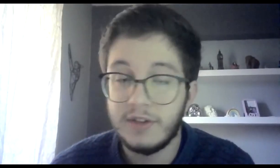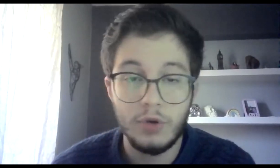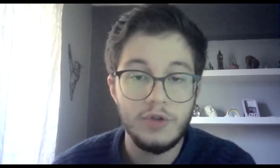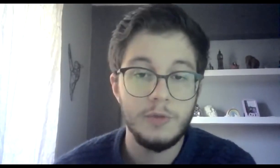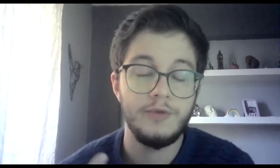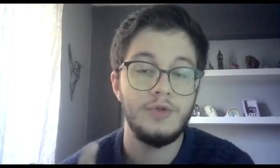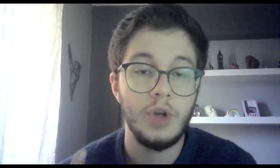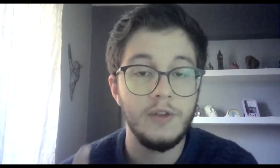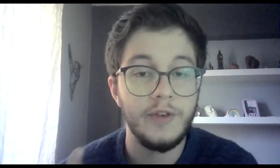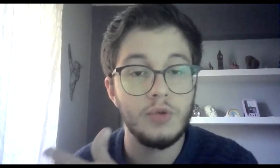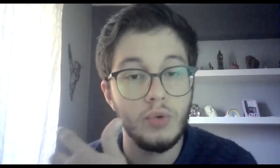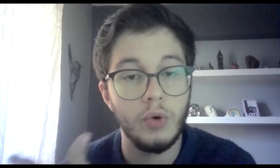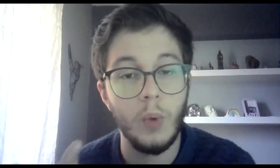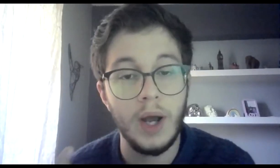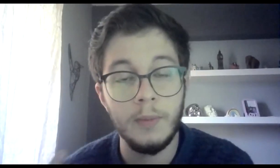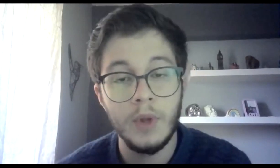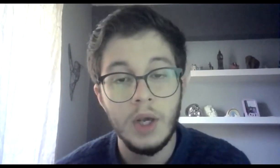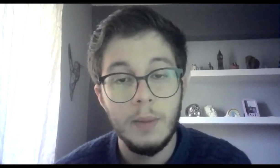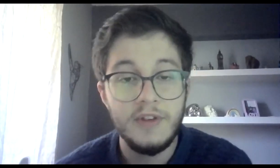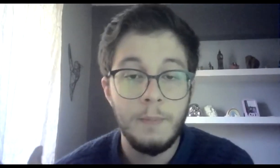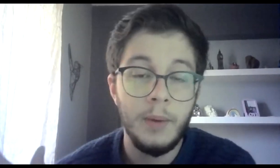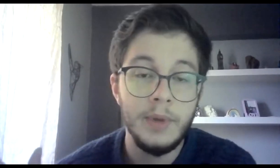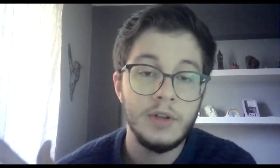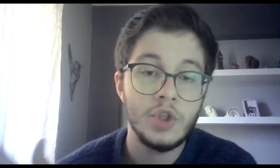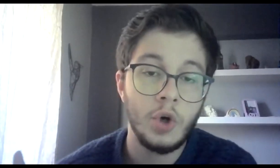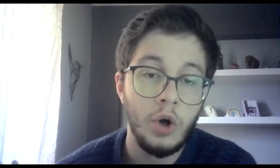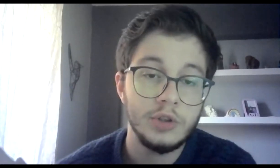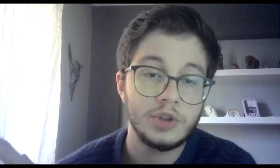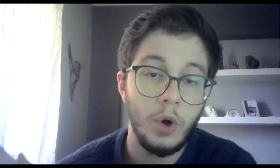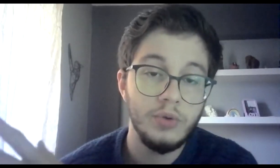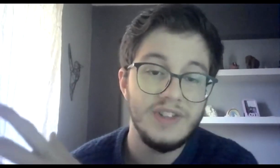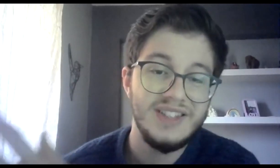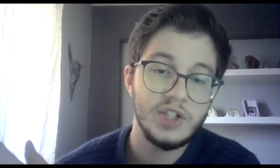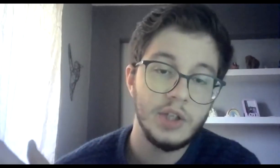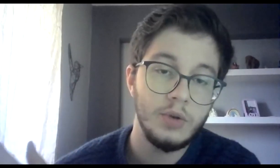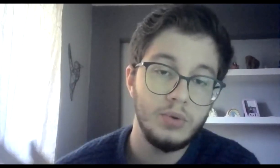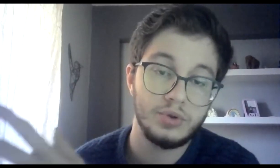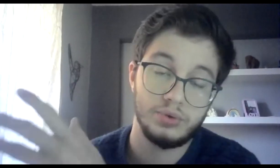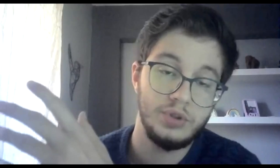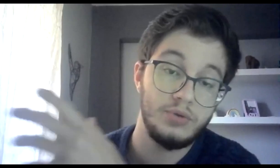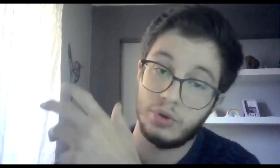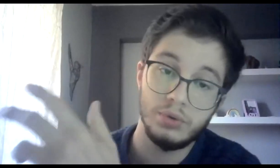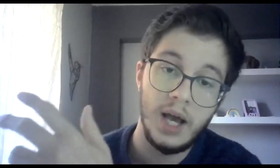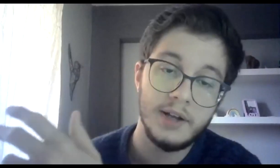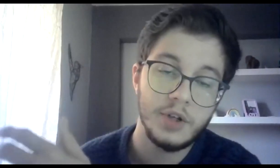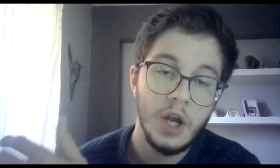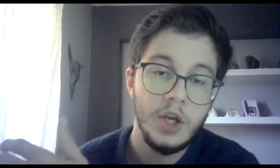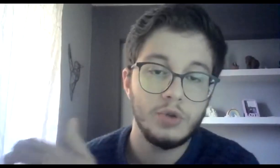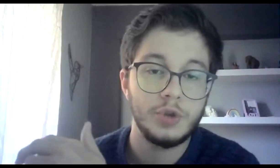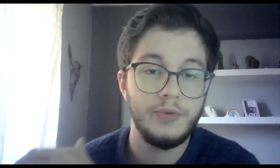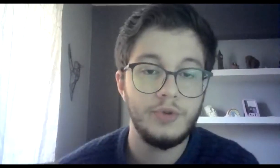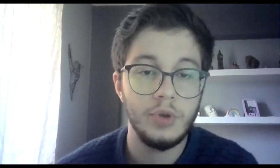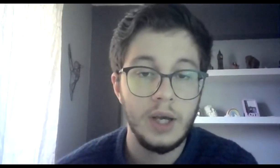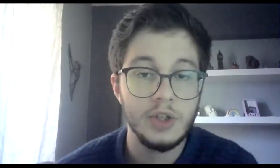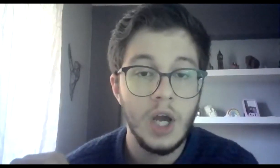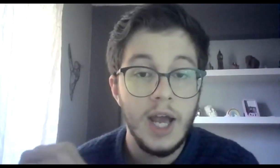o acesso ao ensino profissional feito no nono ano, principalmente em escolas onde existem cursos ditos regulares e